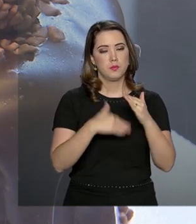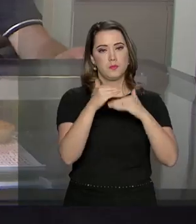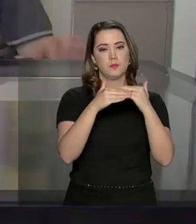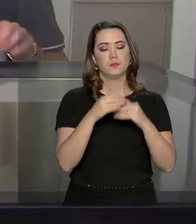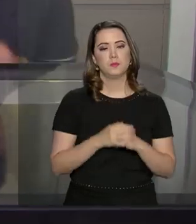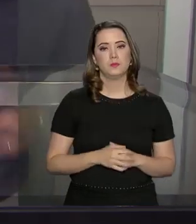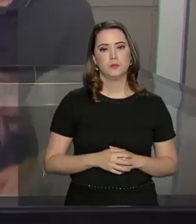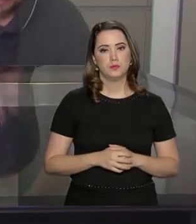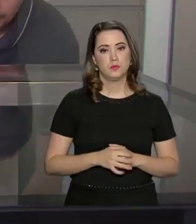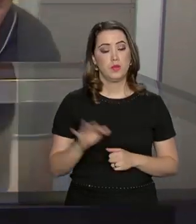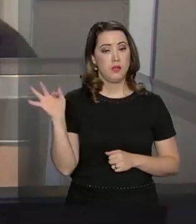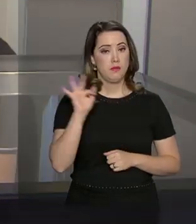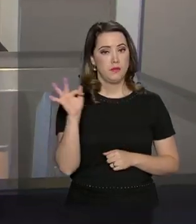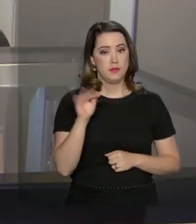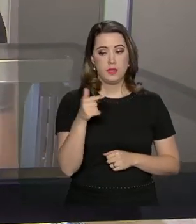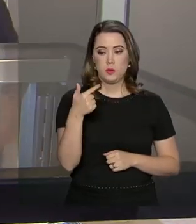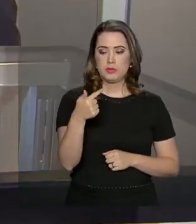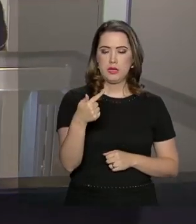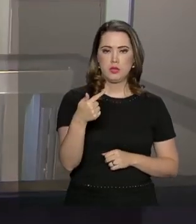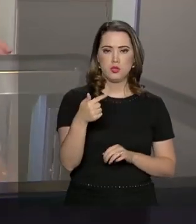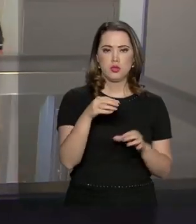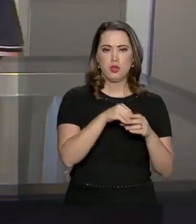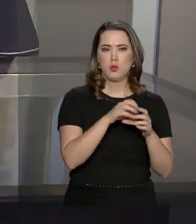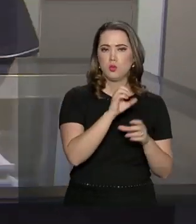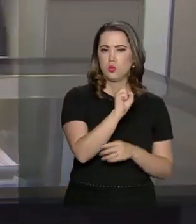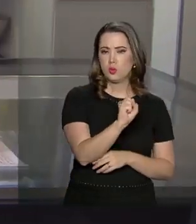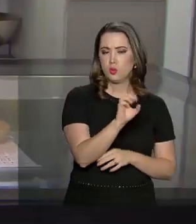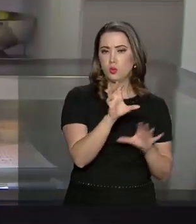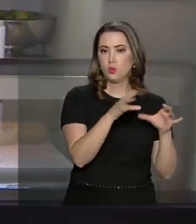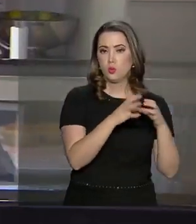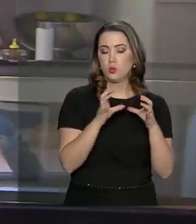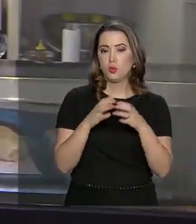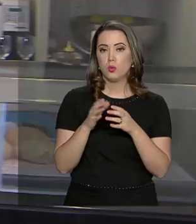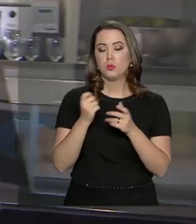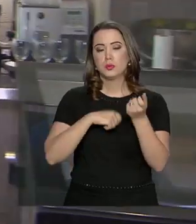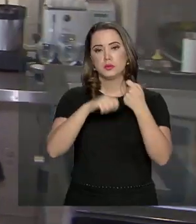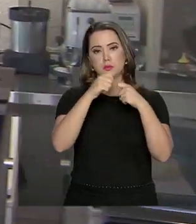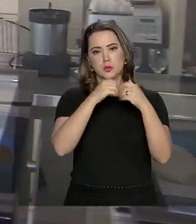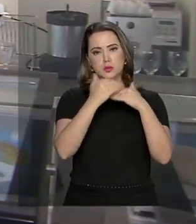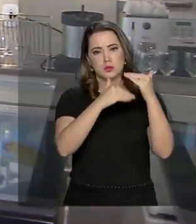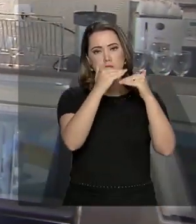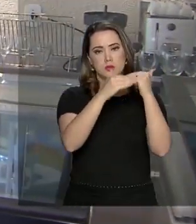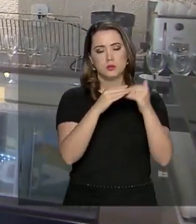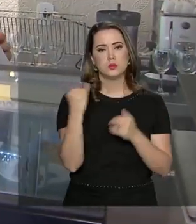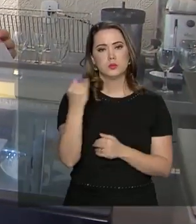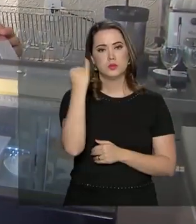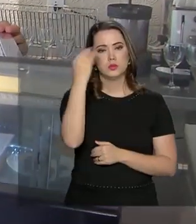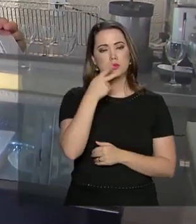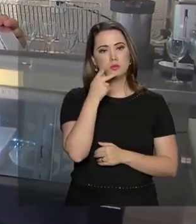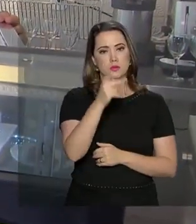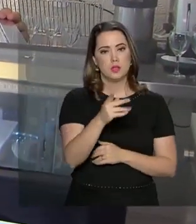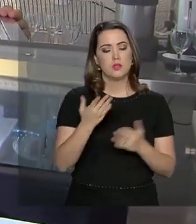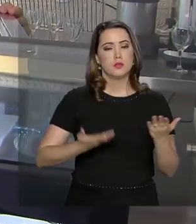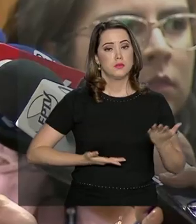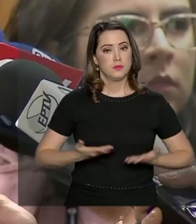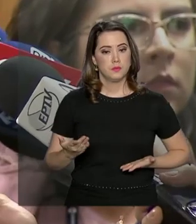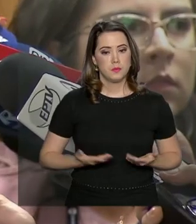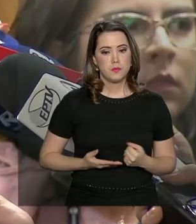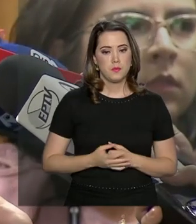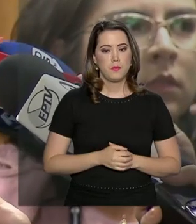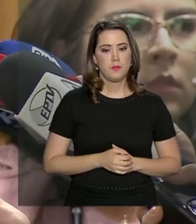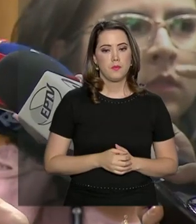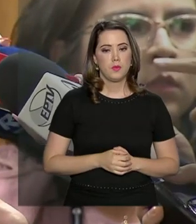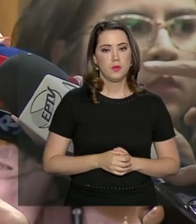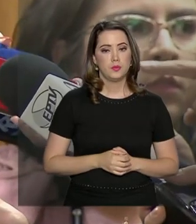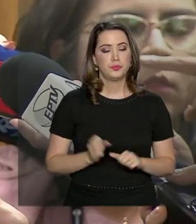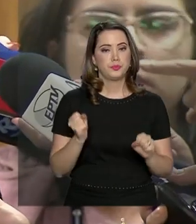crescimento. Em fevereiro, 7 dos 8 setores econômicos registraram crescimento. O destaque foi para o de serviços. A